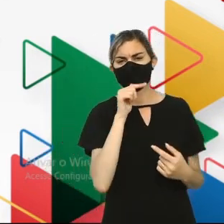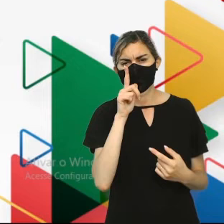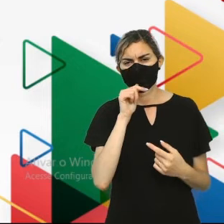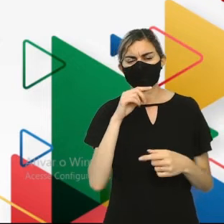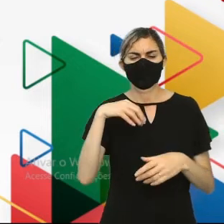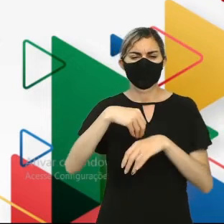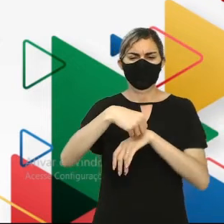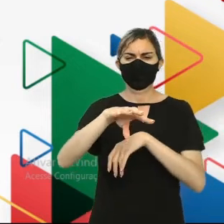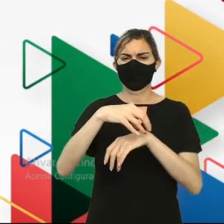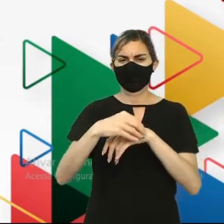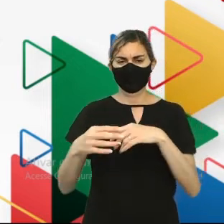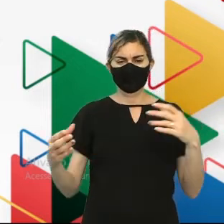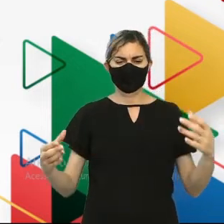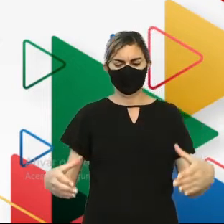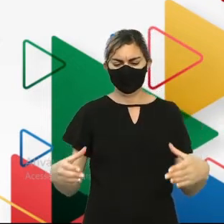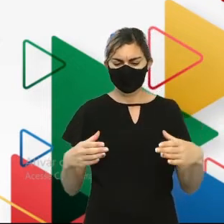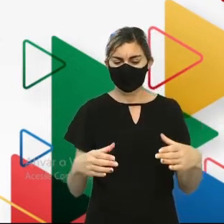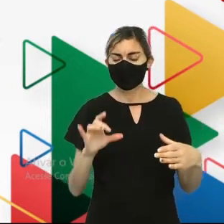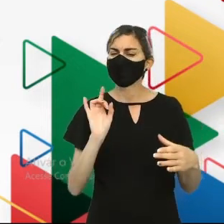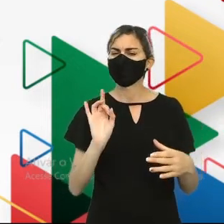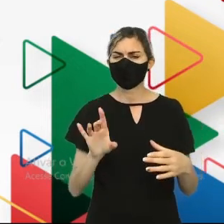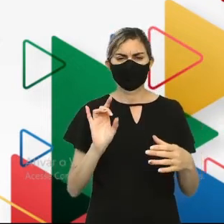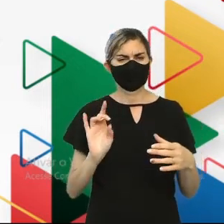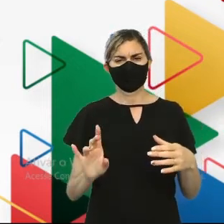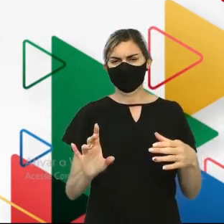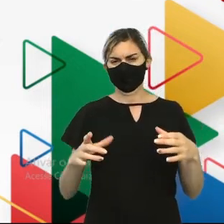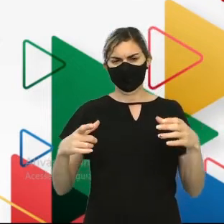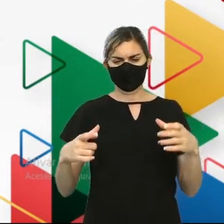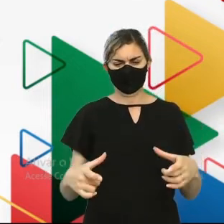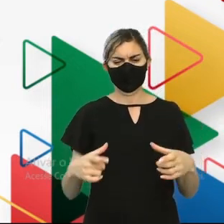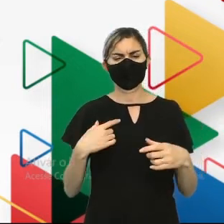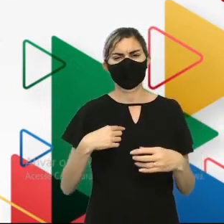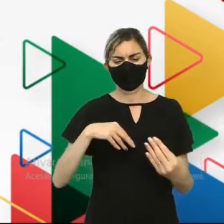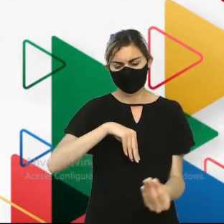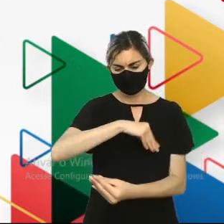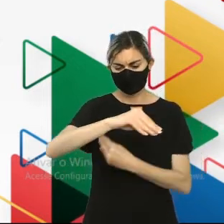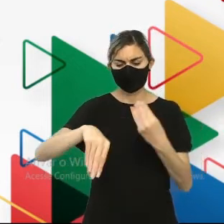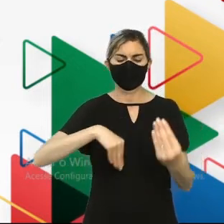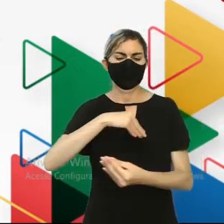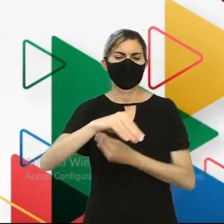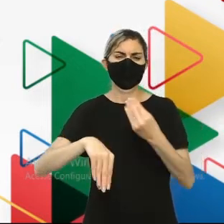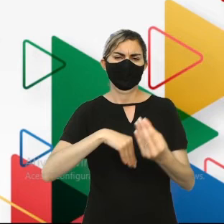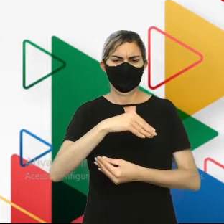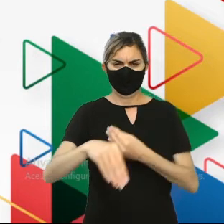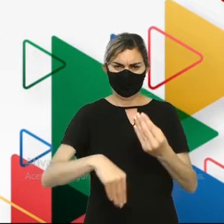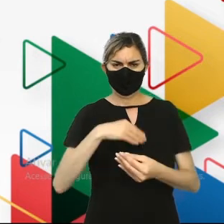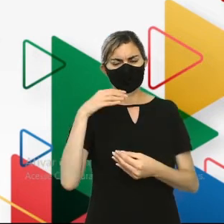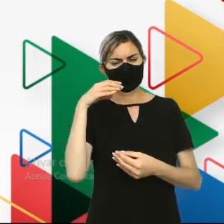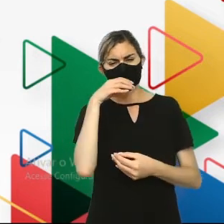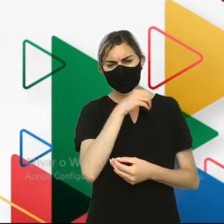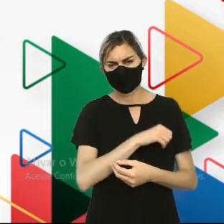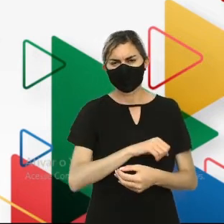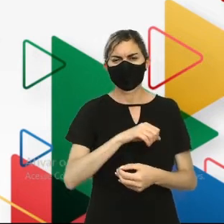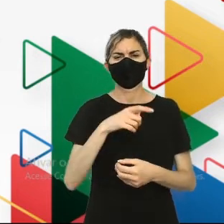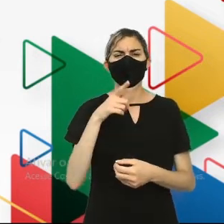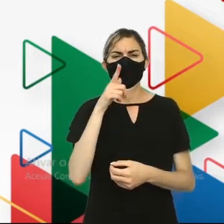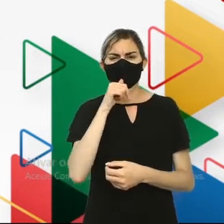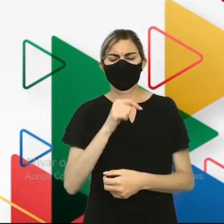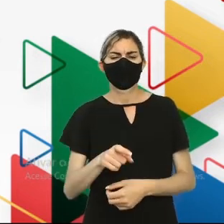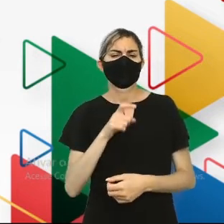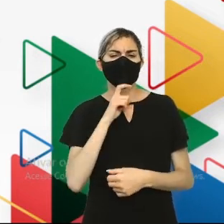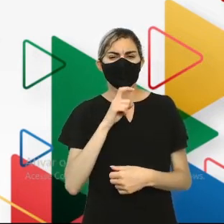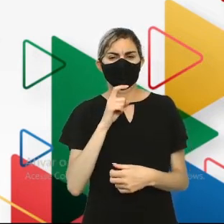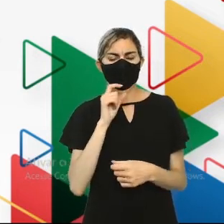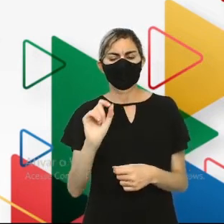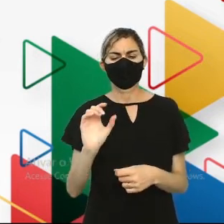colocar num recipiente só. Eu vou misturar a água quente com água fria. O